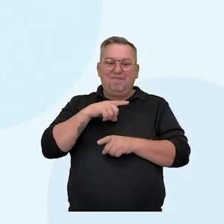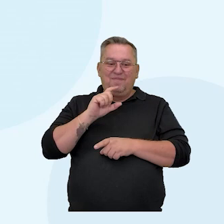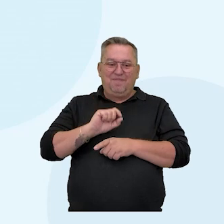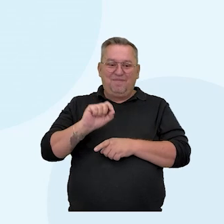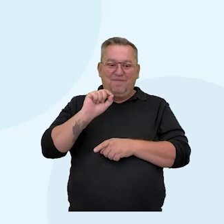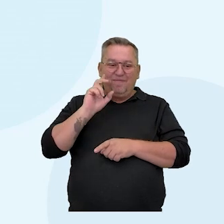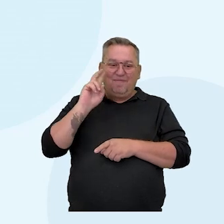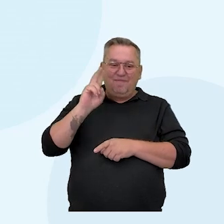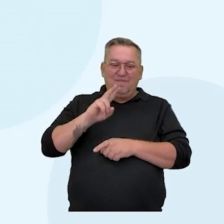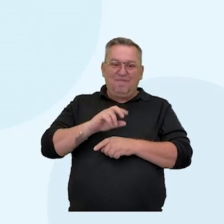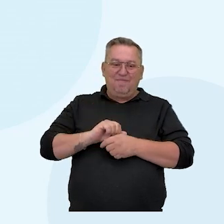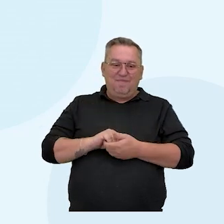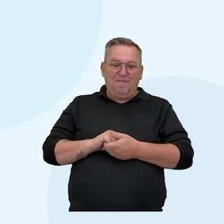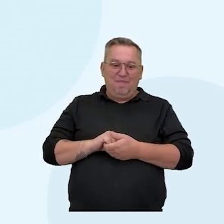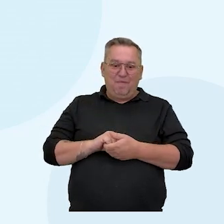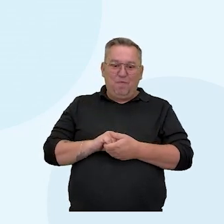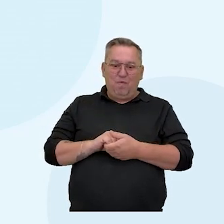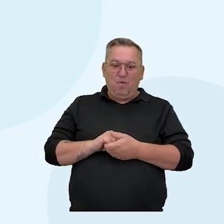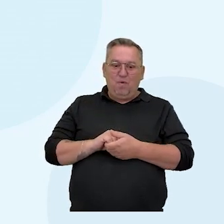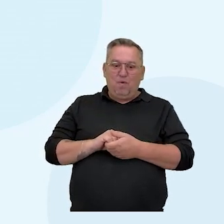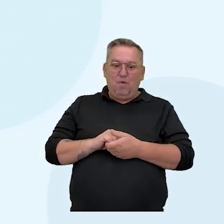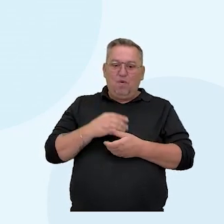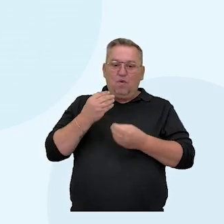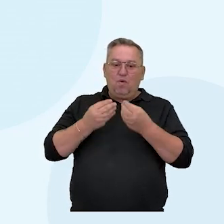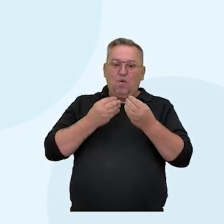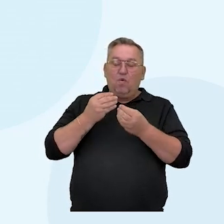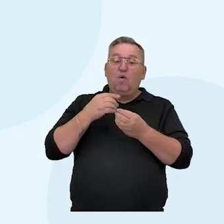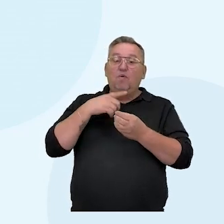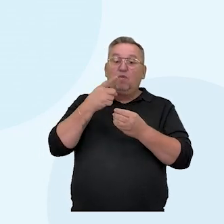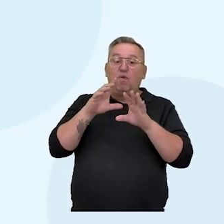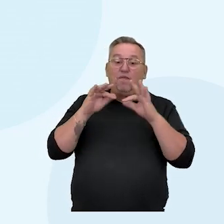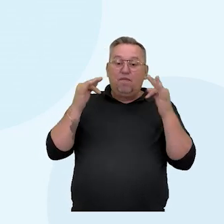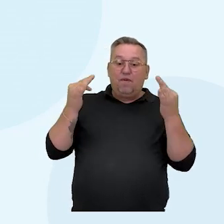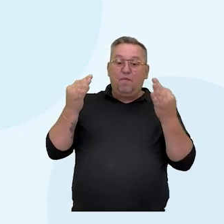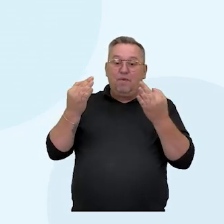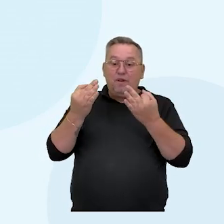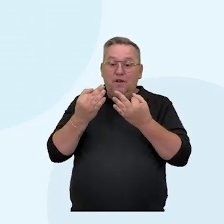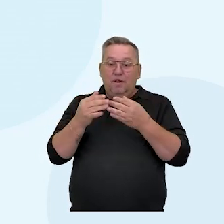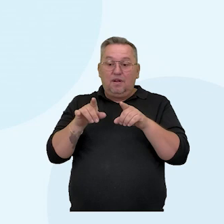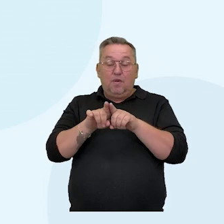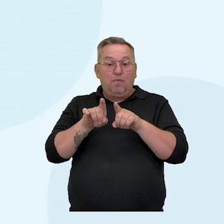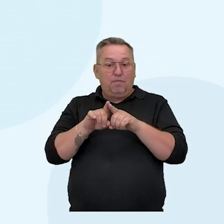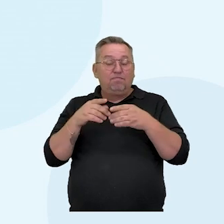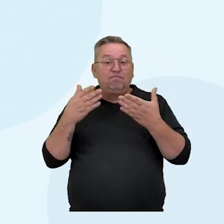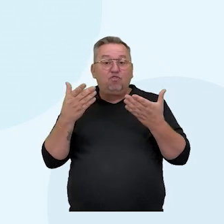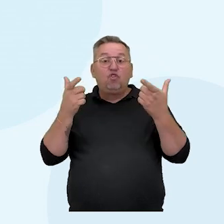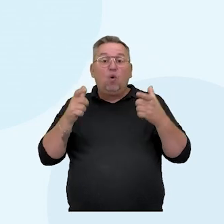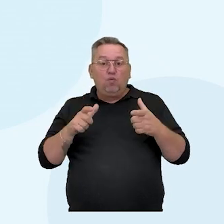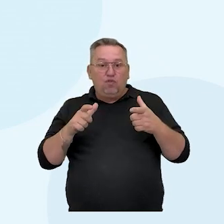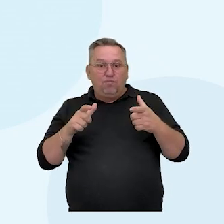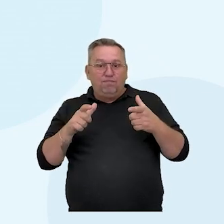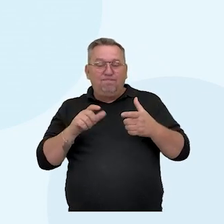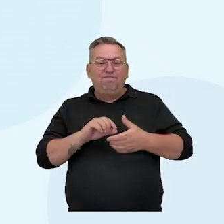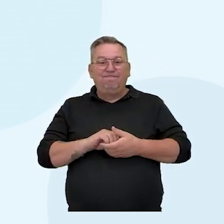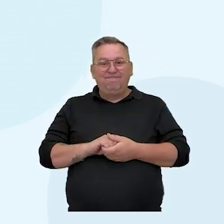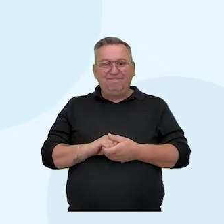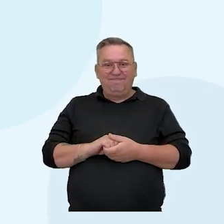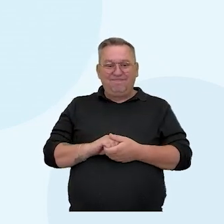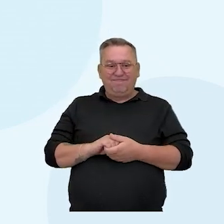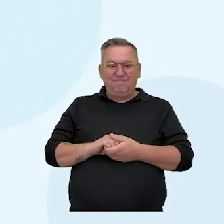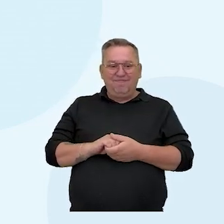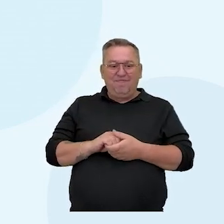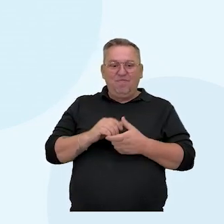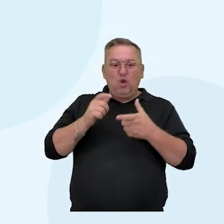colocar o marca-texto. Where were your grandparents all from? Né? Então, de onde